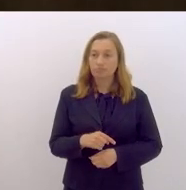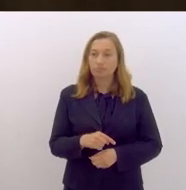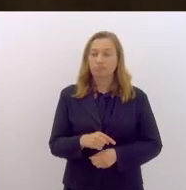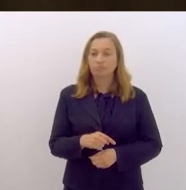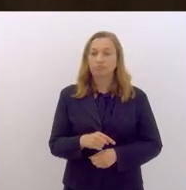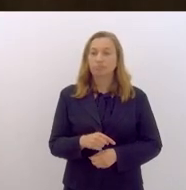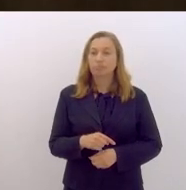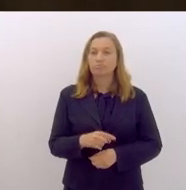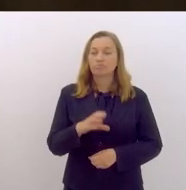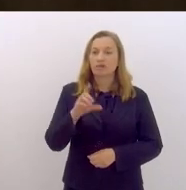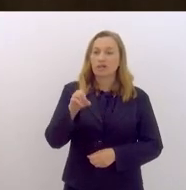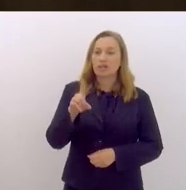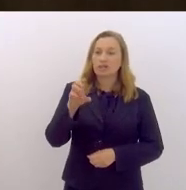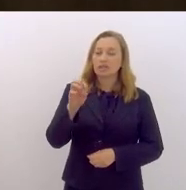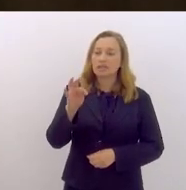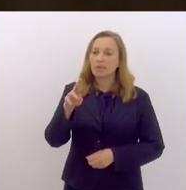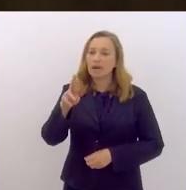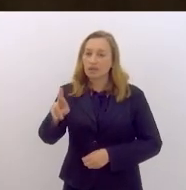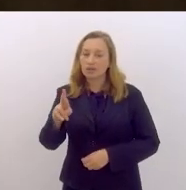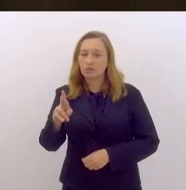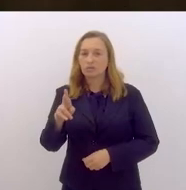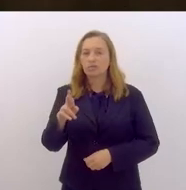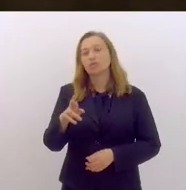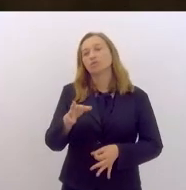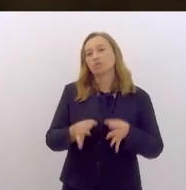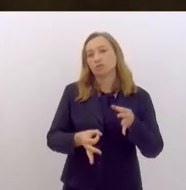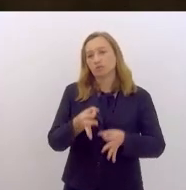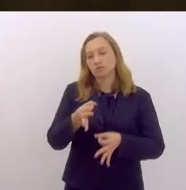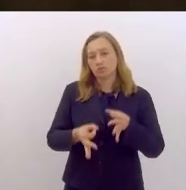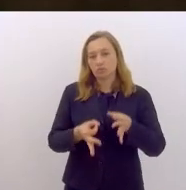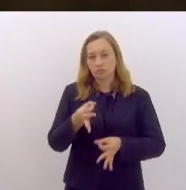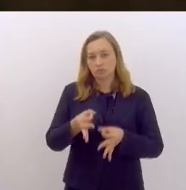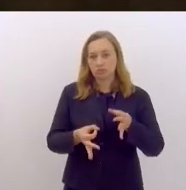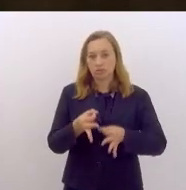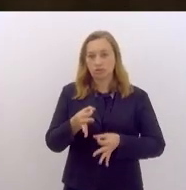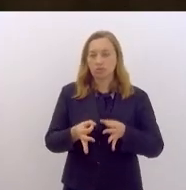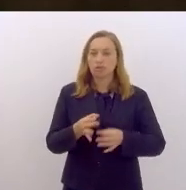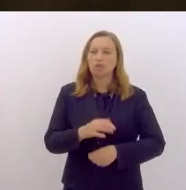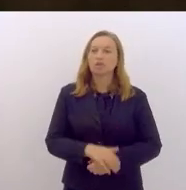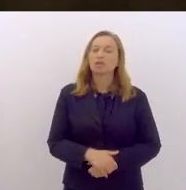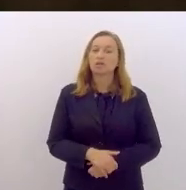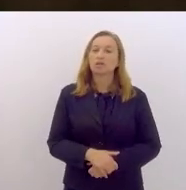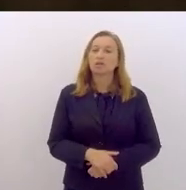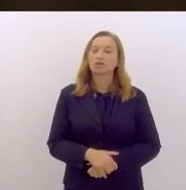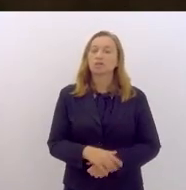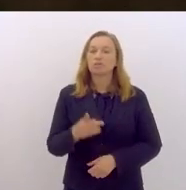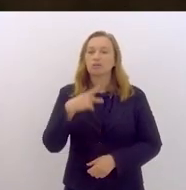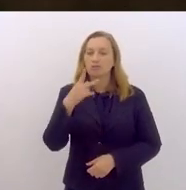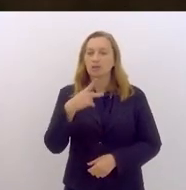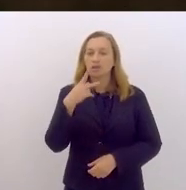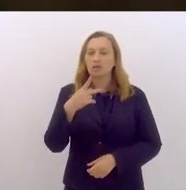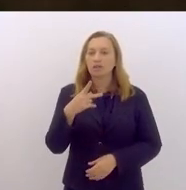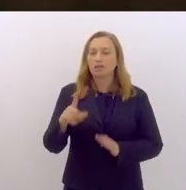de Justiça. Queria chamar para atenção para Vossa Excelência que a Lei